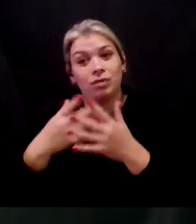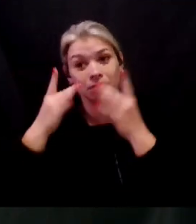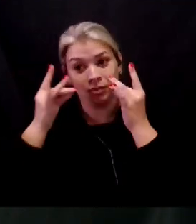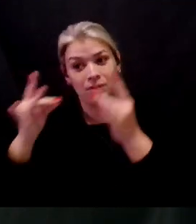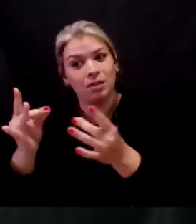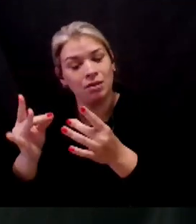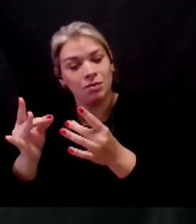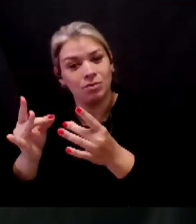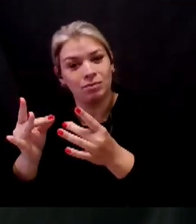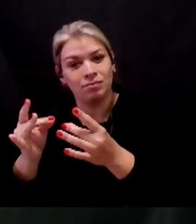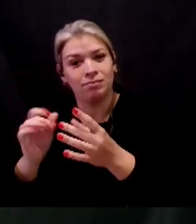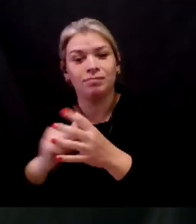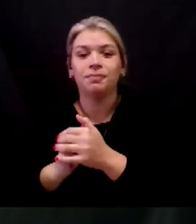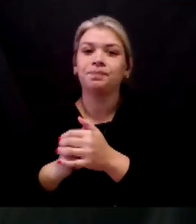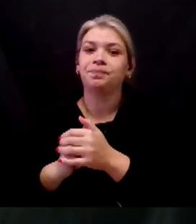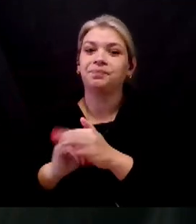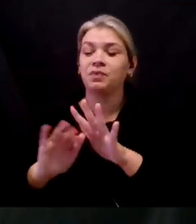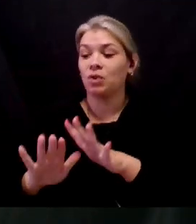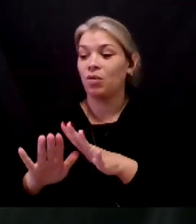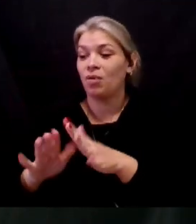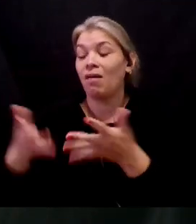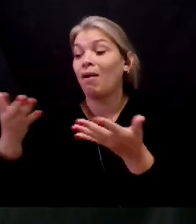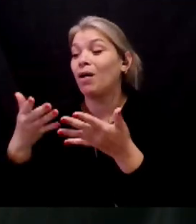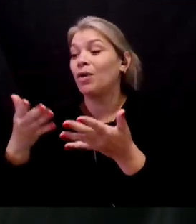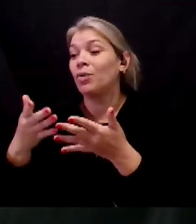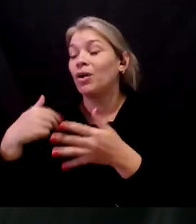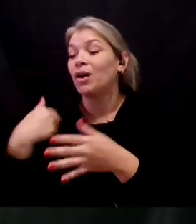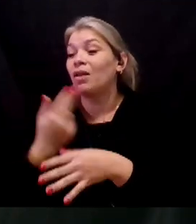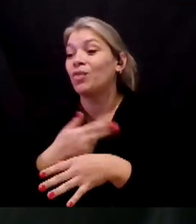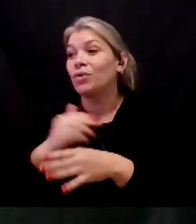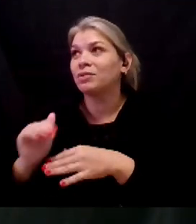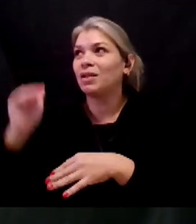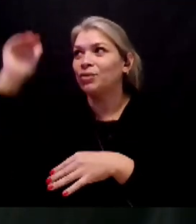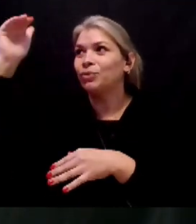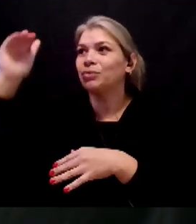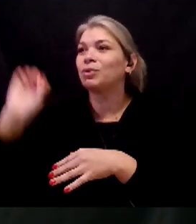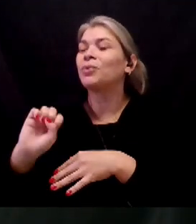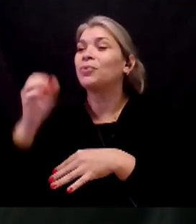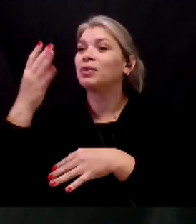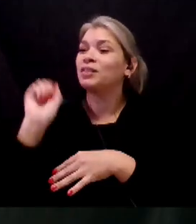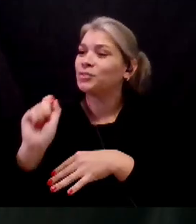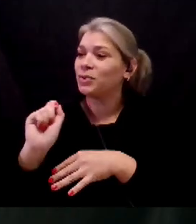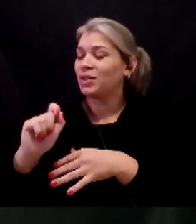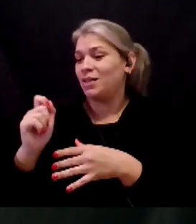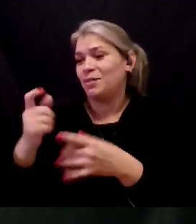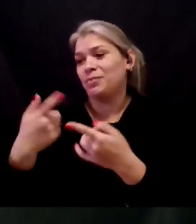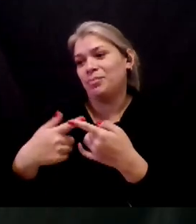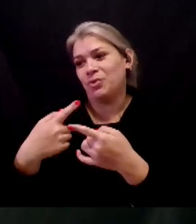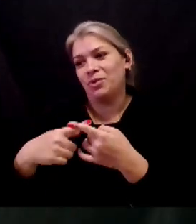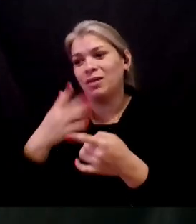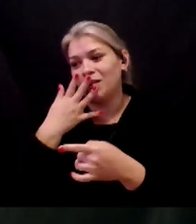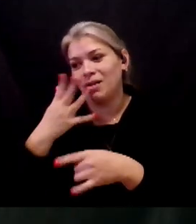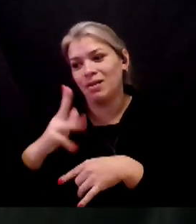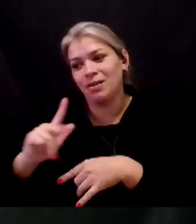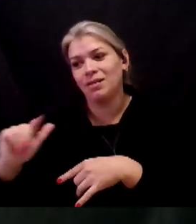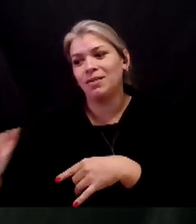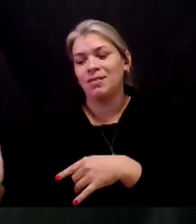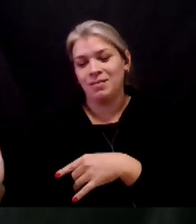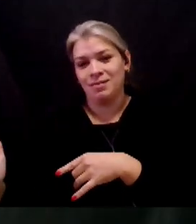Érica, o que acontece com nós? Pais, adultos, né? Porque a criança, a doutora Lívia apontou muito bem, a gente precisa frisar isso. A